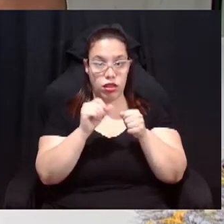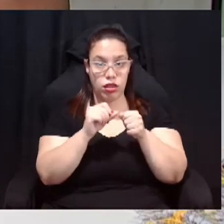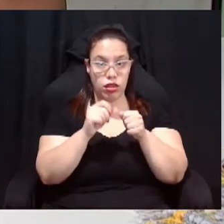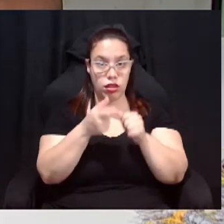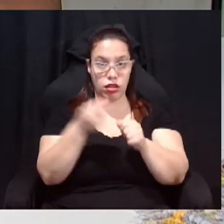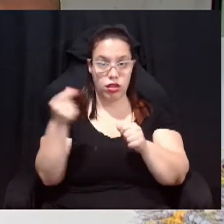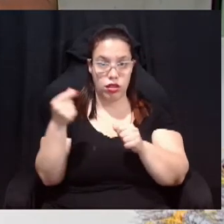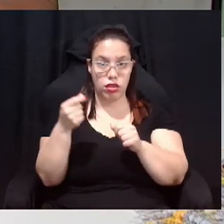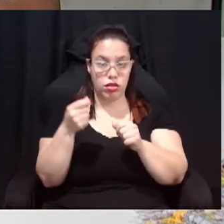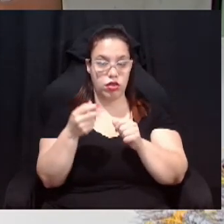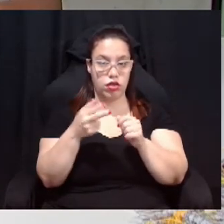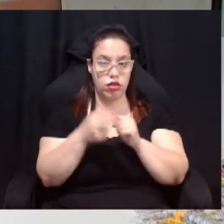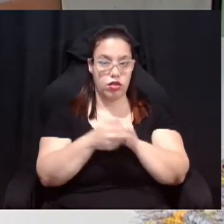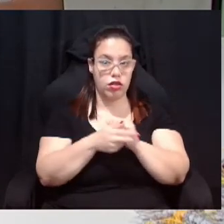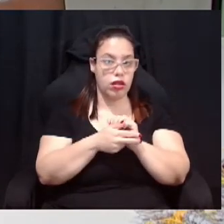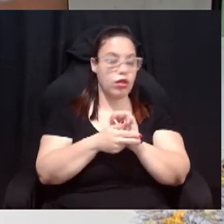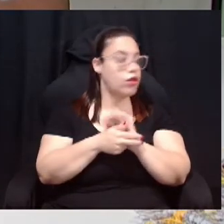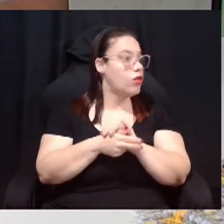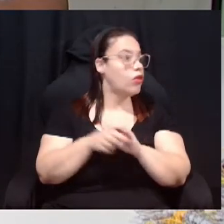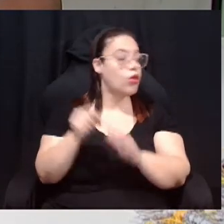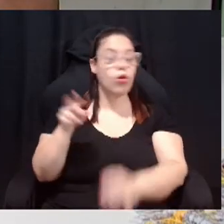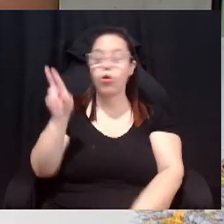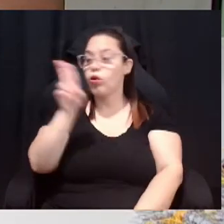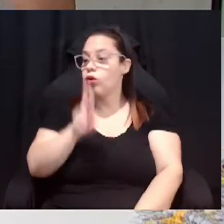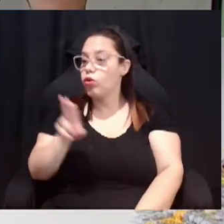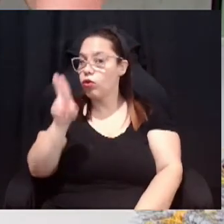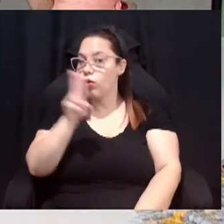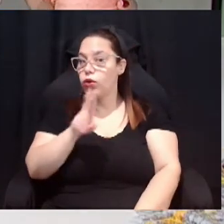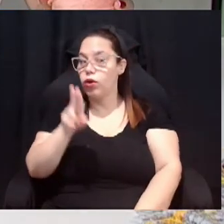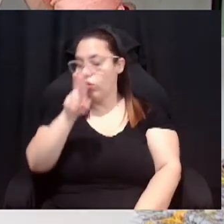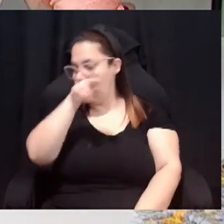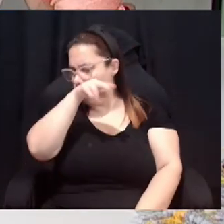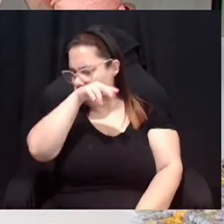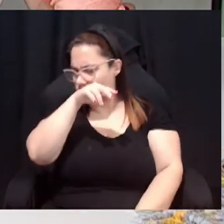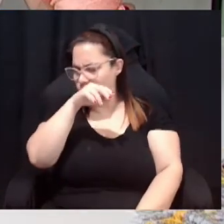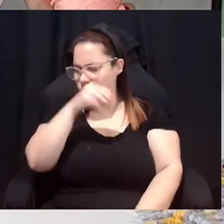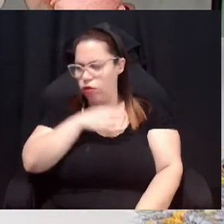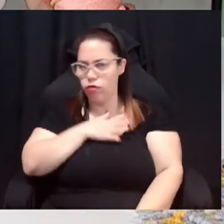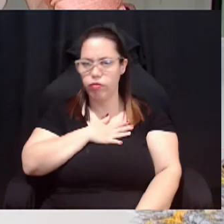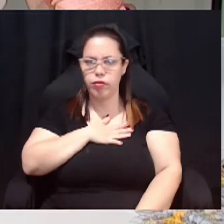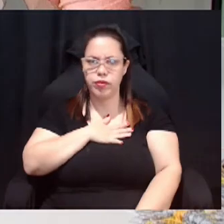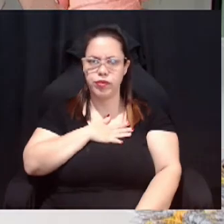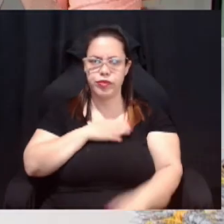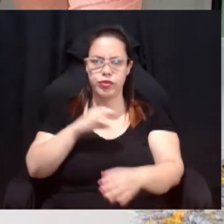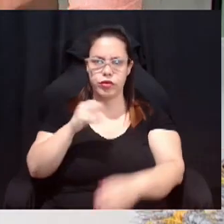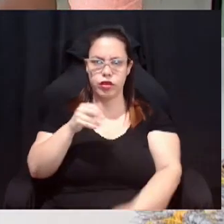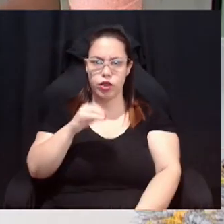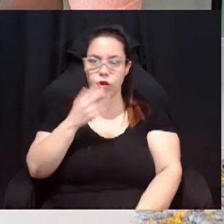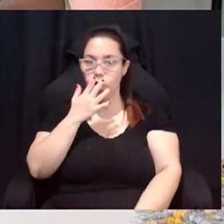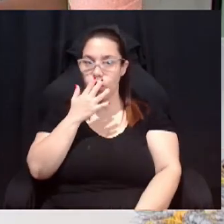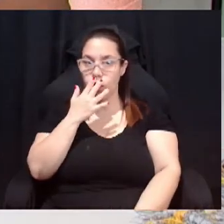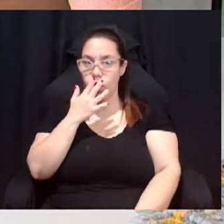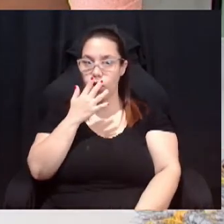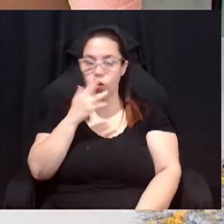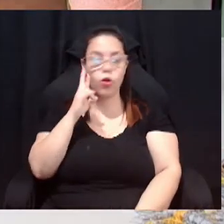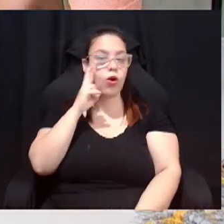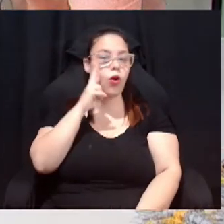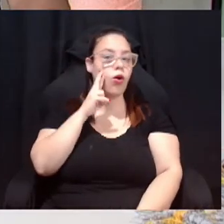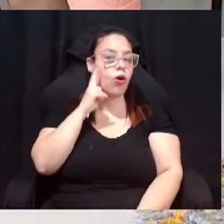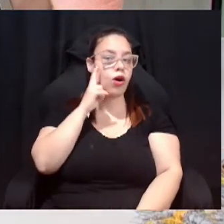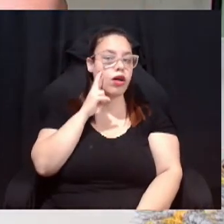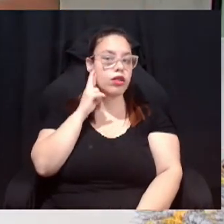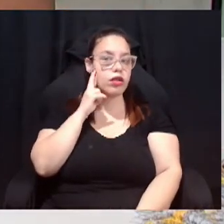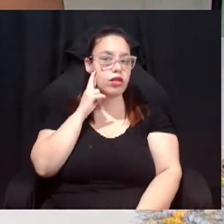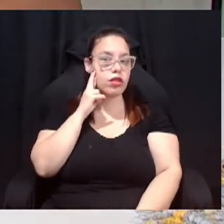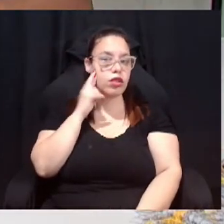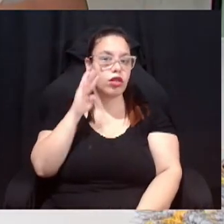tá bom? Nesse caso aqui, você vai usar o cordão rosa. O rosa. Esse aqui, você vai usar? Eu vou